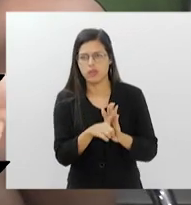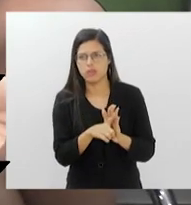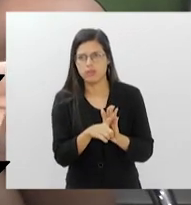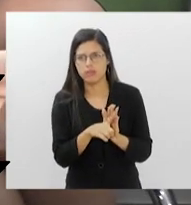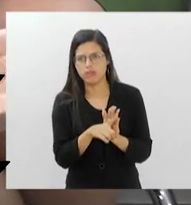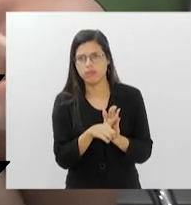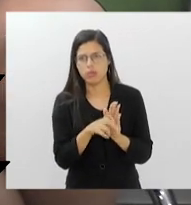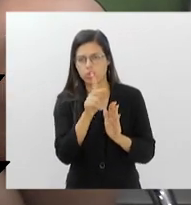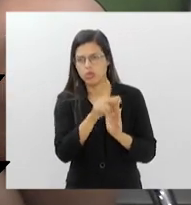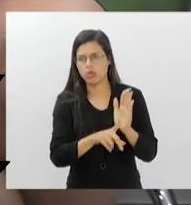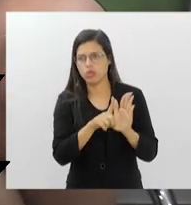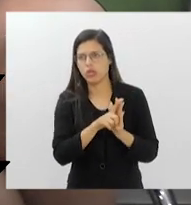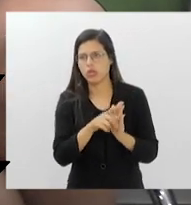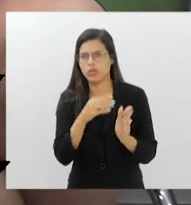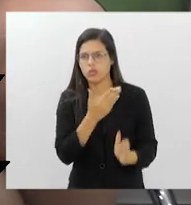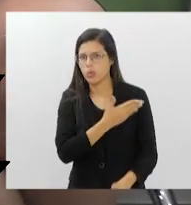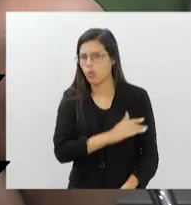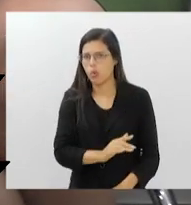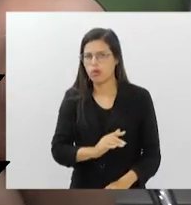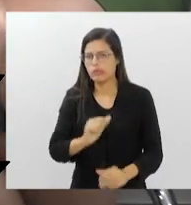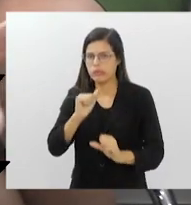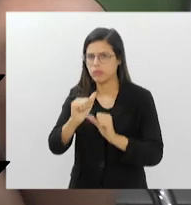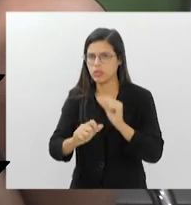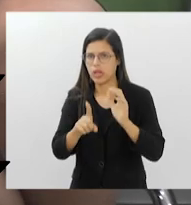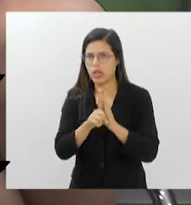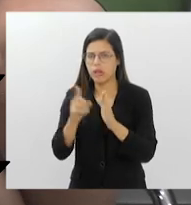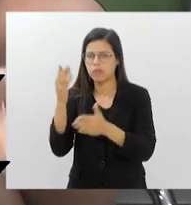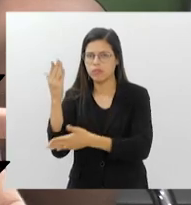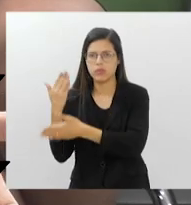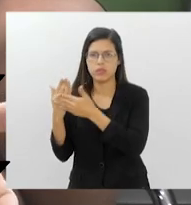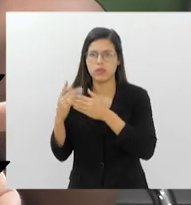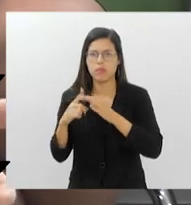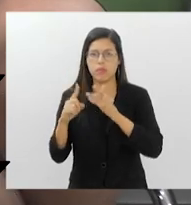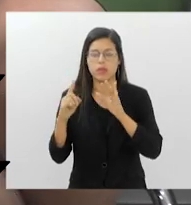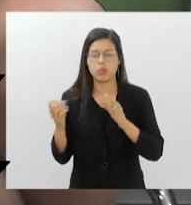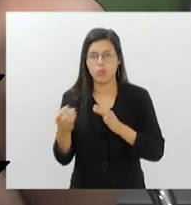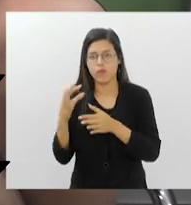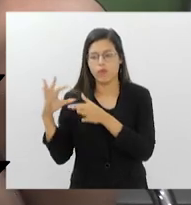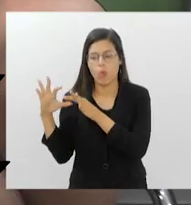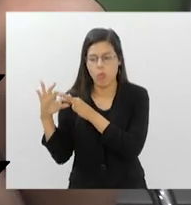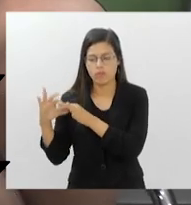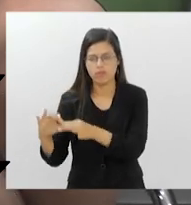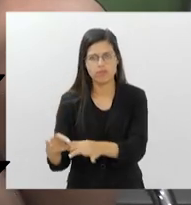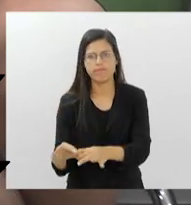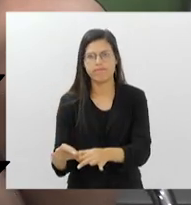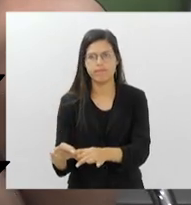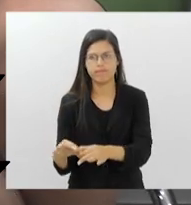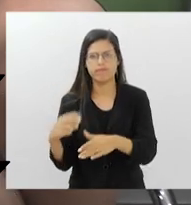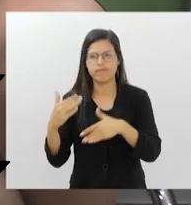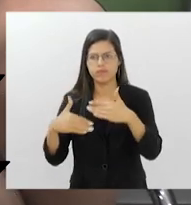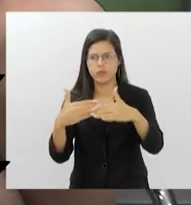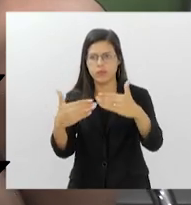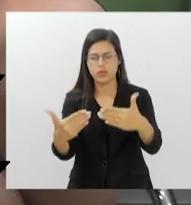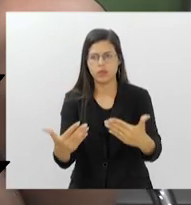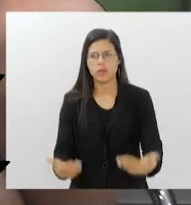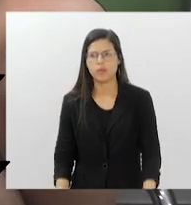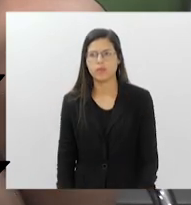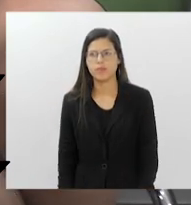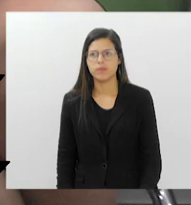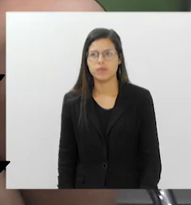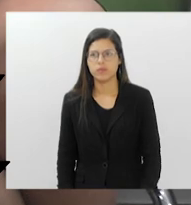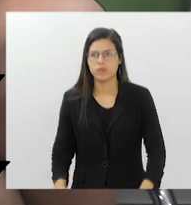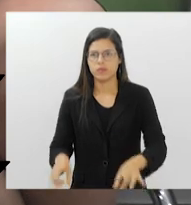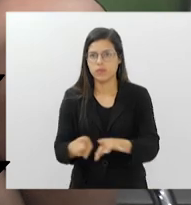leis antigas para dar uma nova um novo contexto esse processo será objeto ainda de